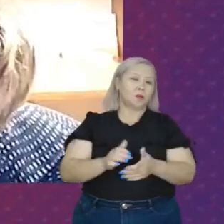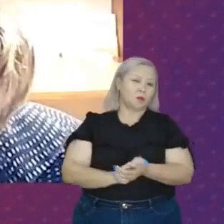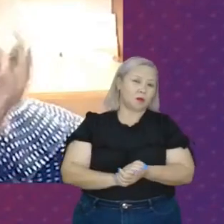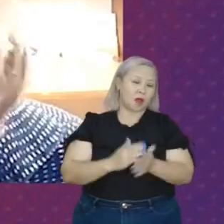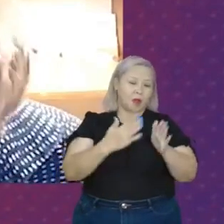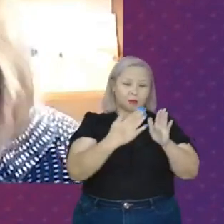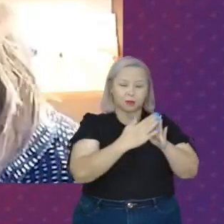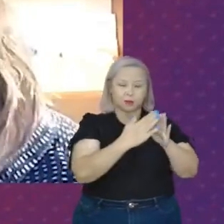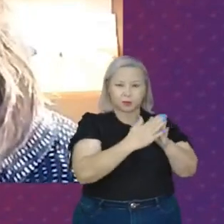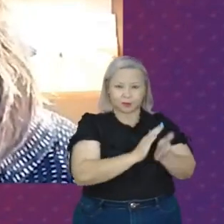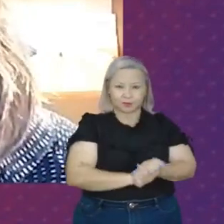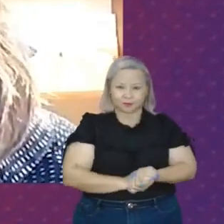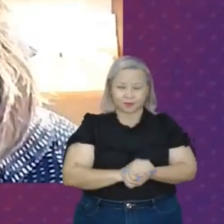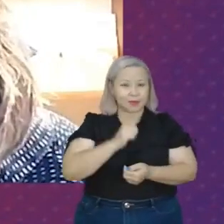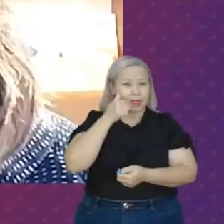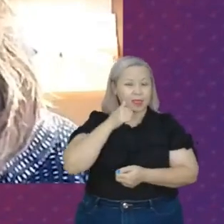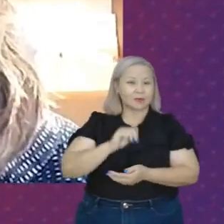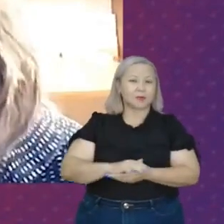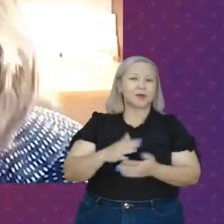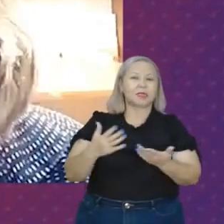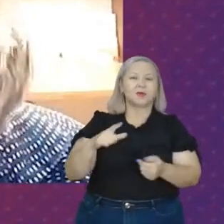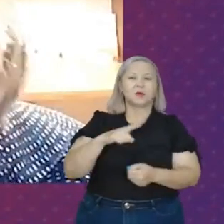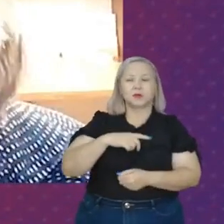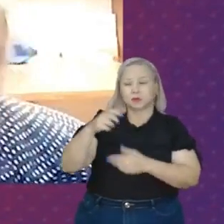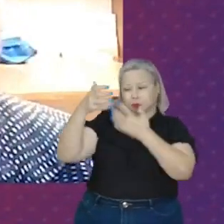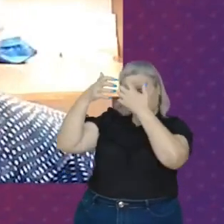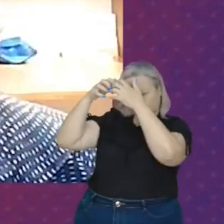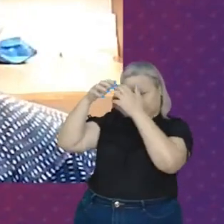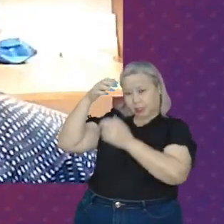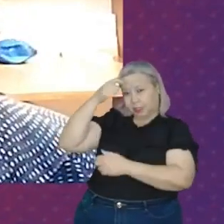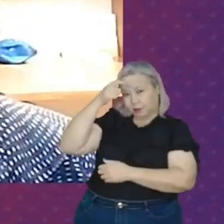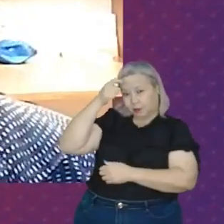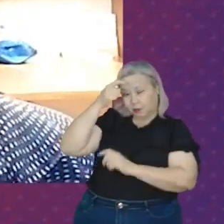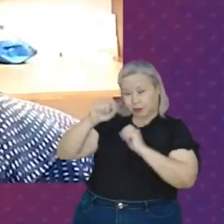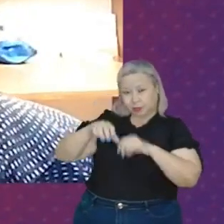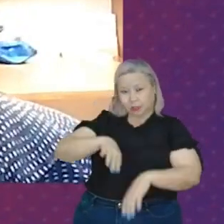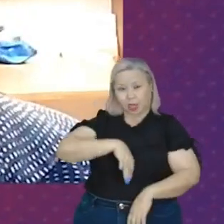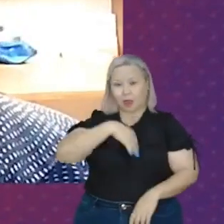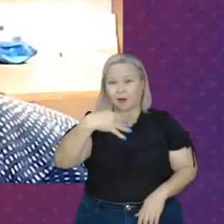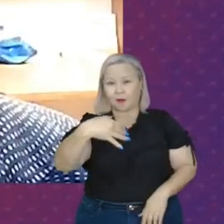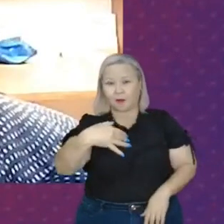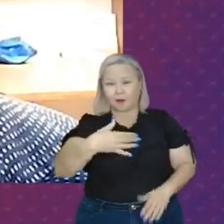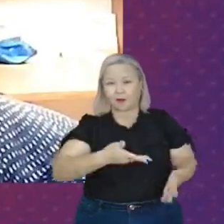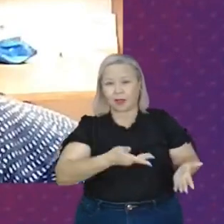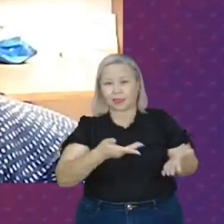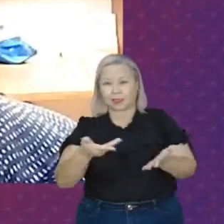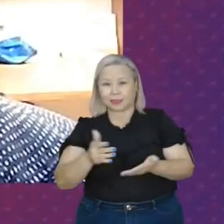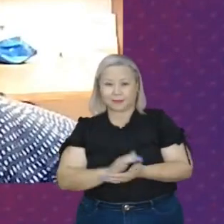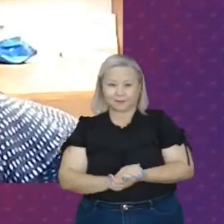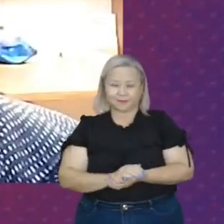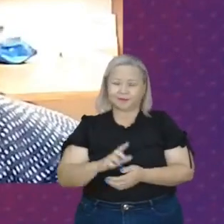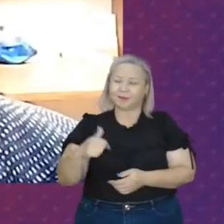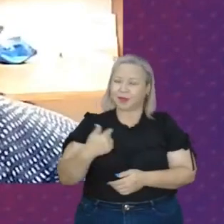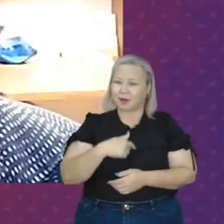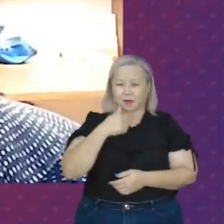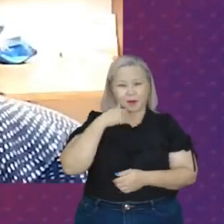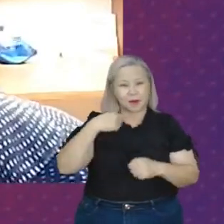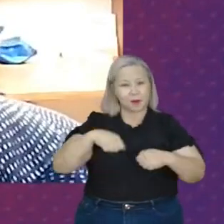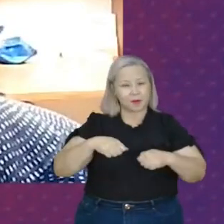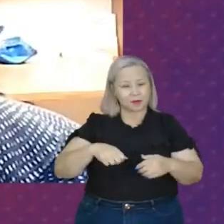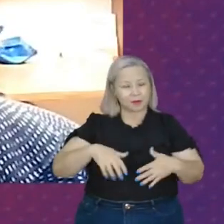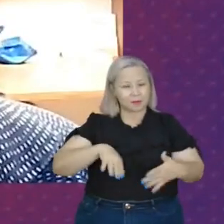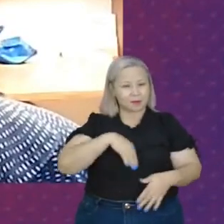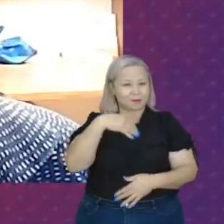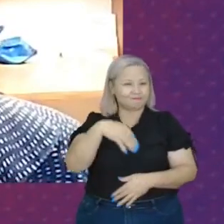moradia. E as mulheres, quando têm consciência da coragem que carregam, porque nós temos muita coragem, muita coragem,